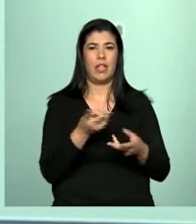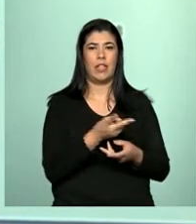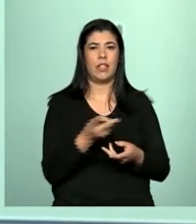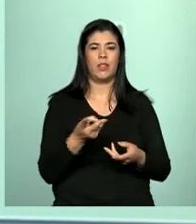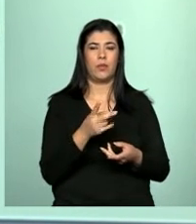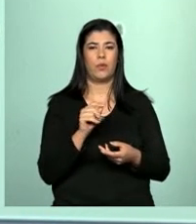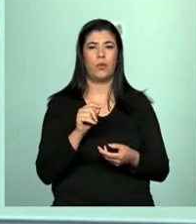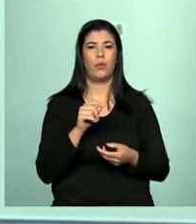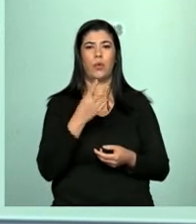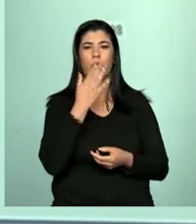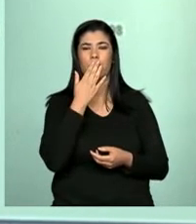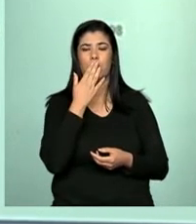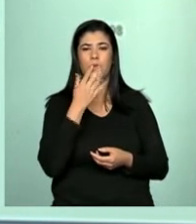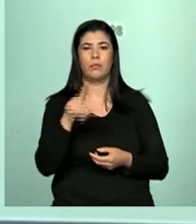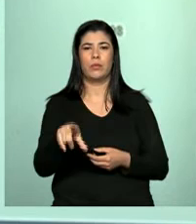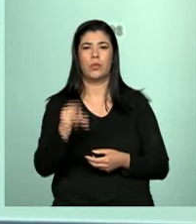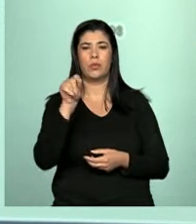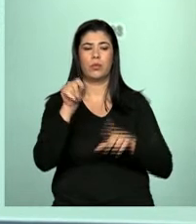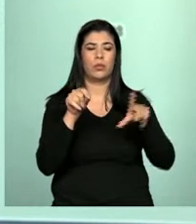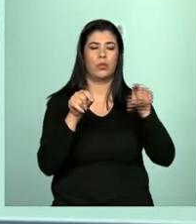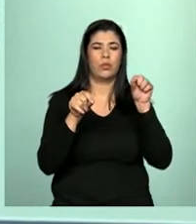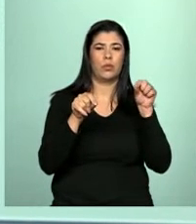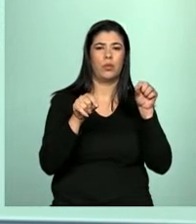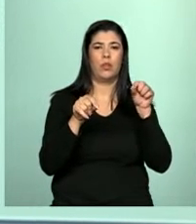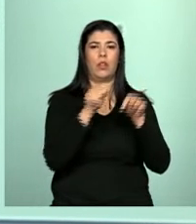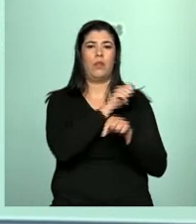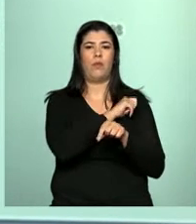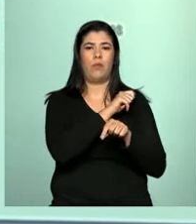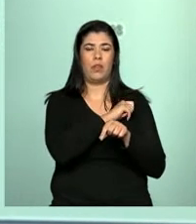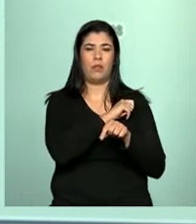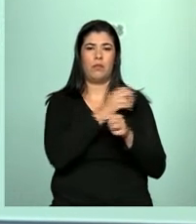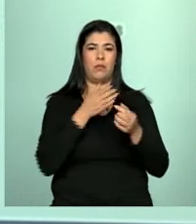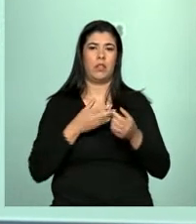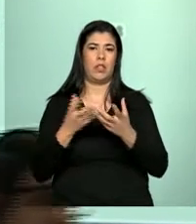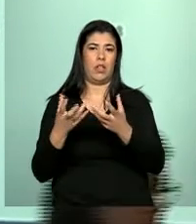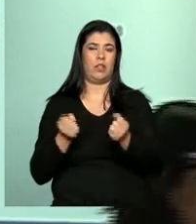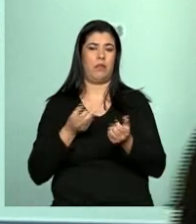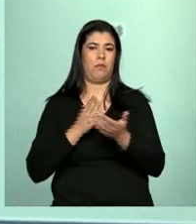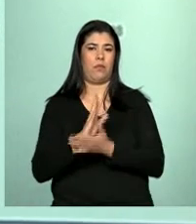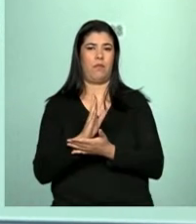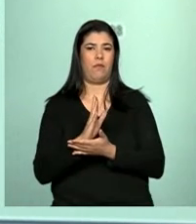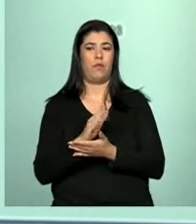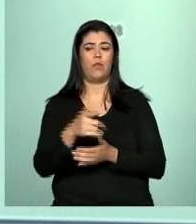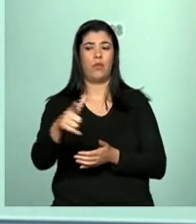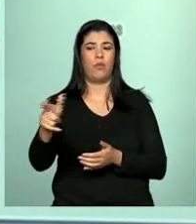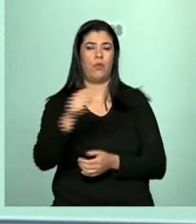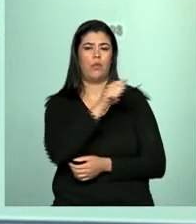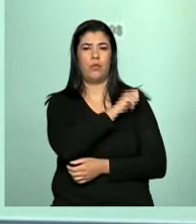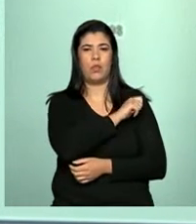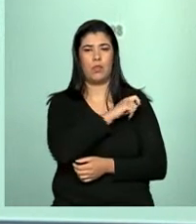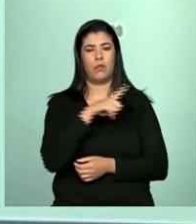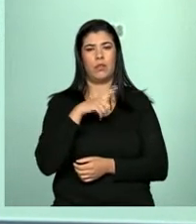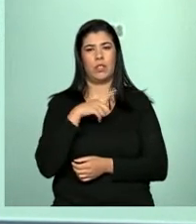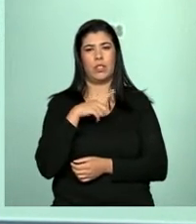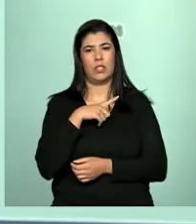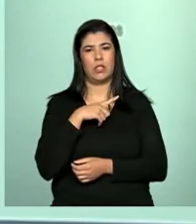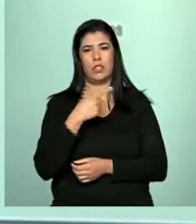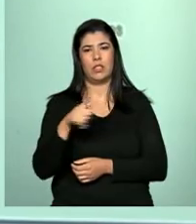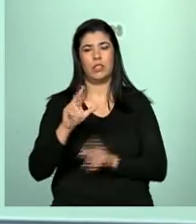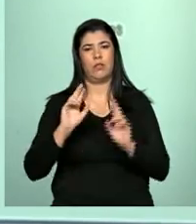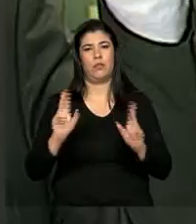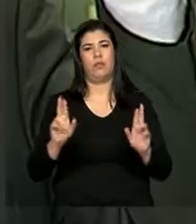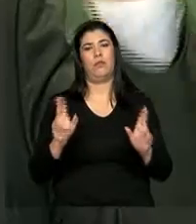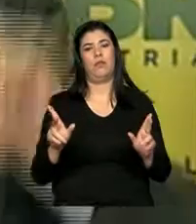duas seleções que ela faz. Ela seleciona o aluno que ela admite e ela exclui os alunos que tem, que não